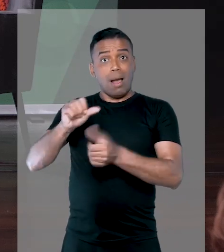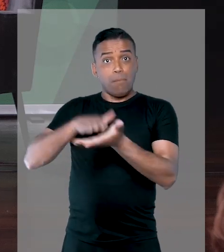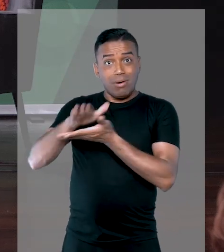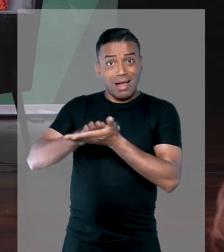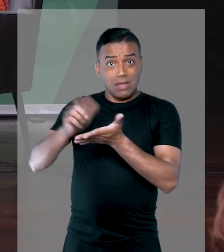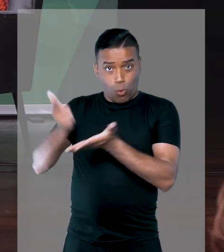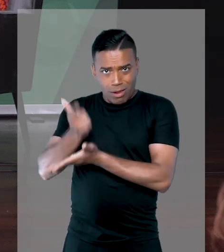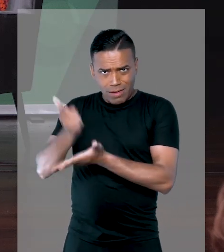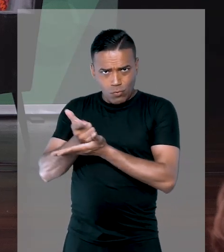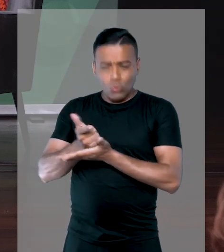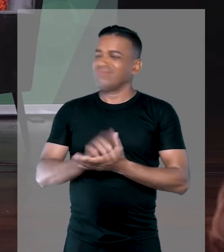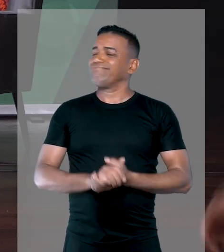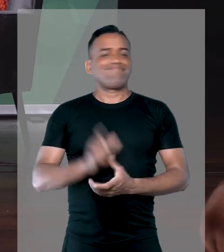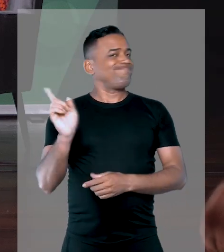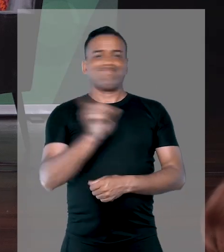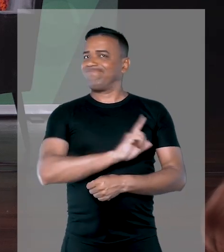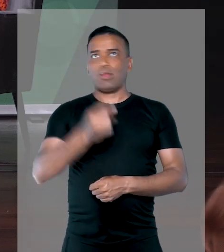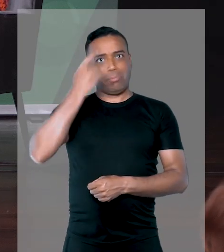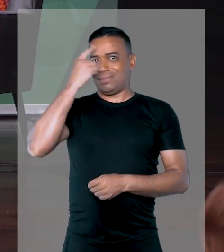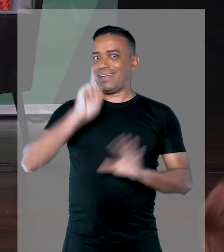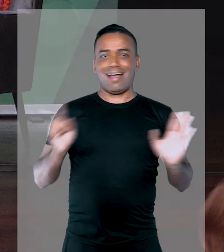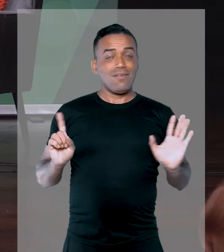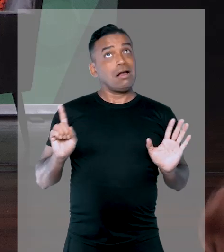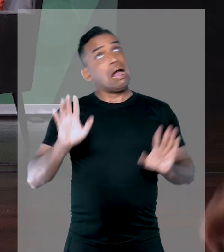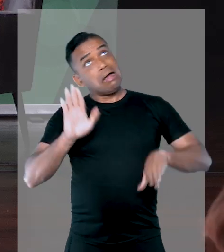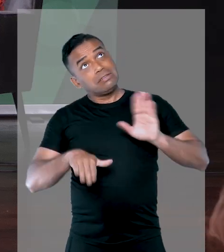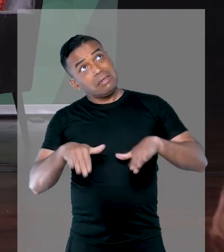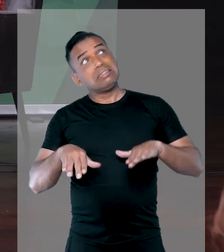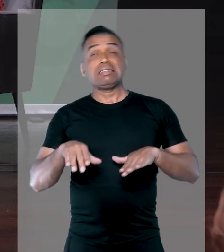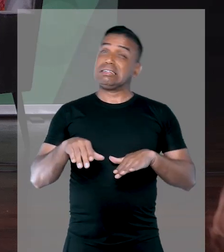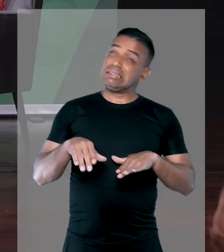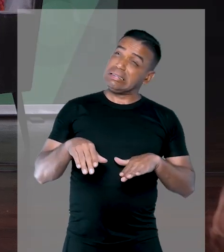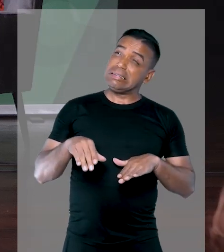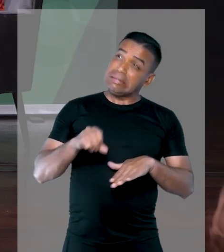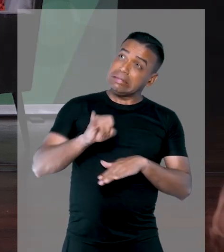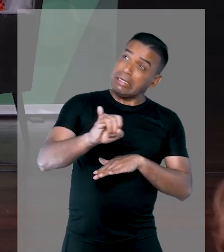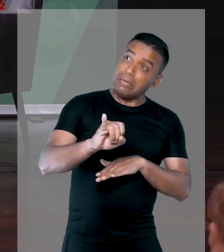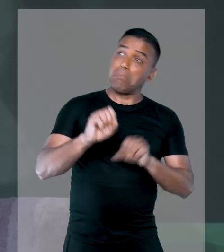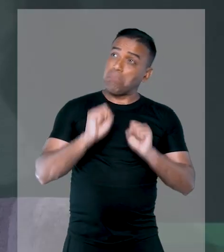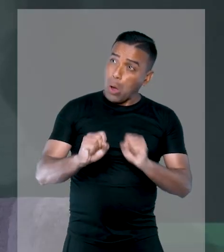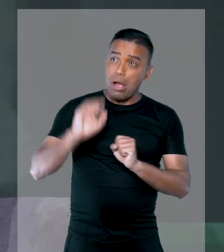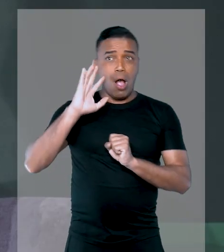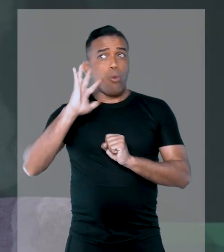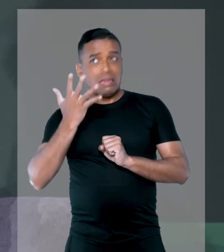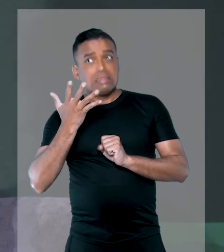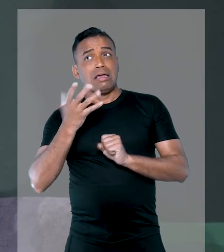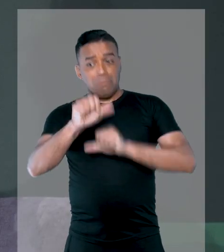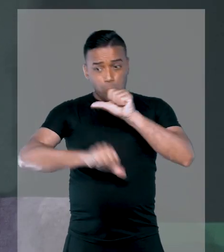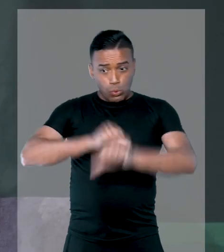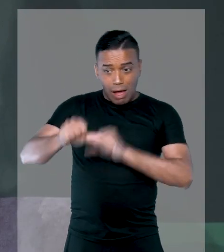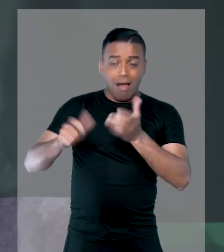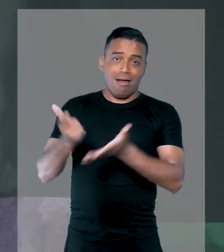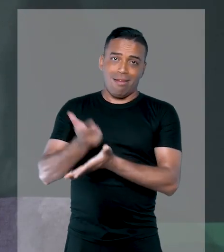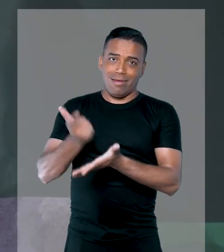Não, eu não pensava. Às vezes, passou pela minha cabeça, tipo assim, e se isso viesse a ser um livro? Quer dizer, sempre foi um